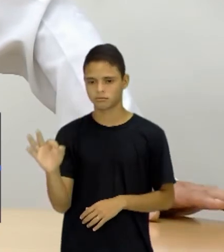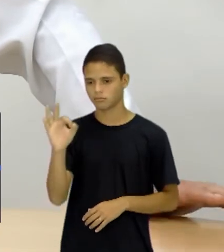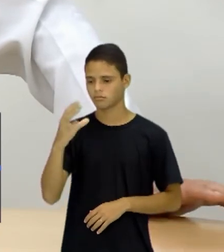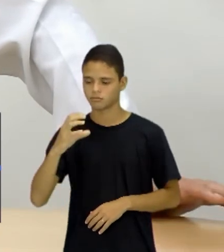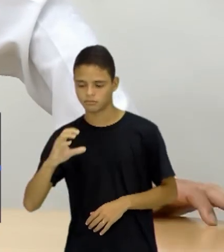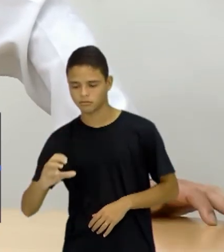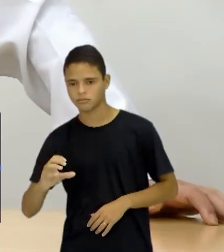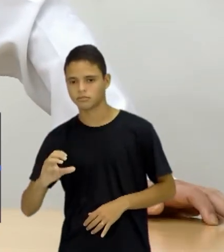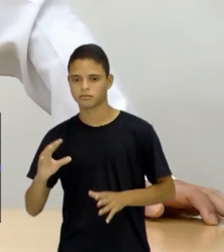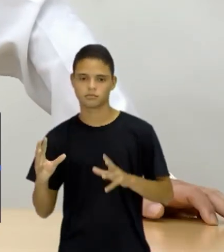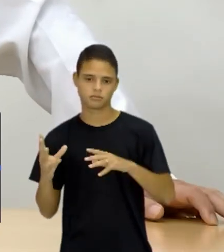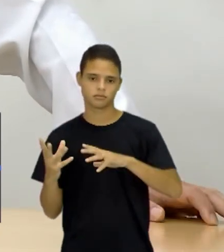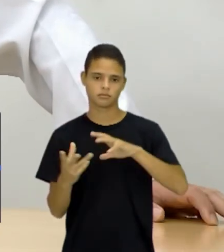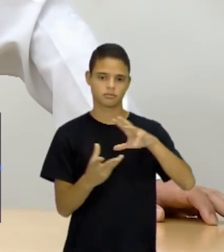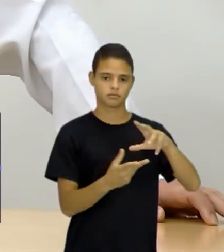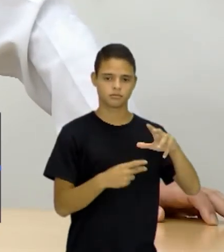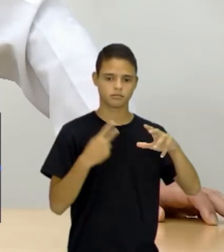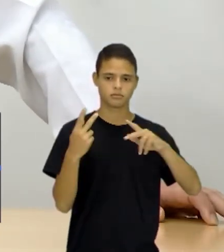C, a Terra é esférica,